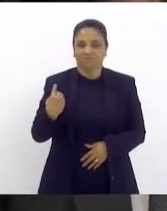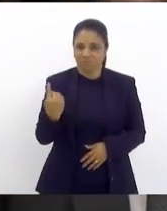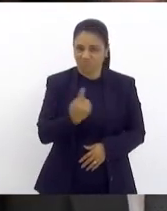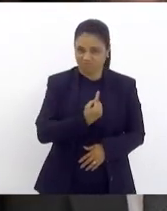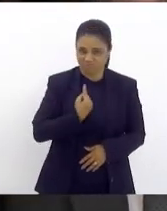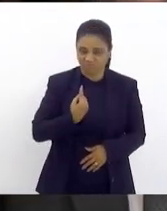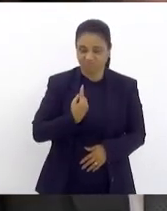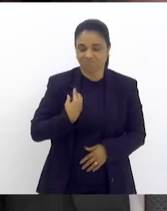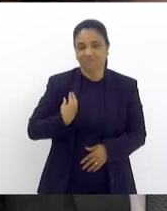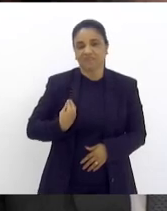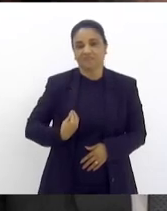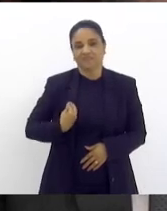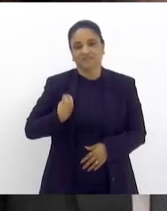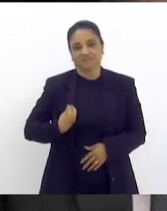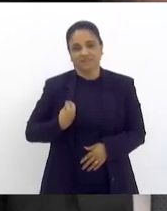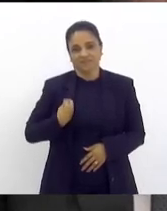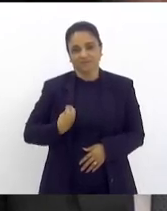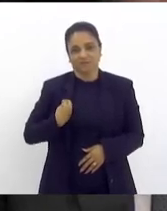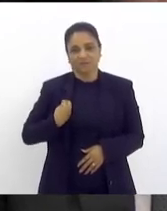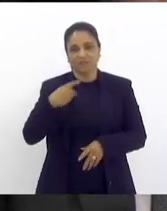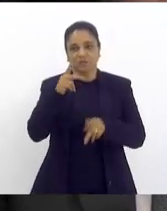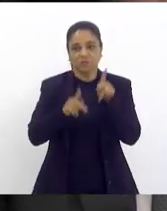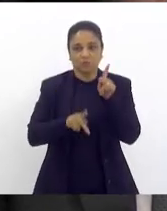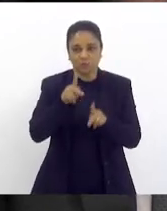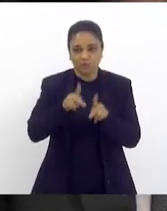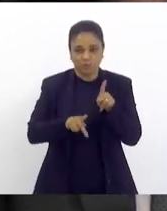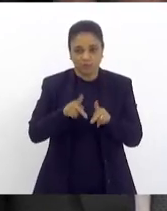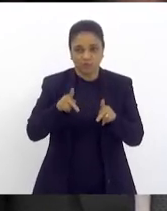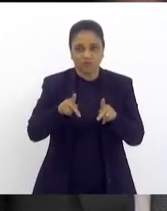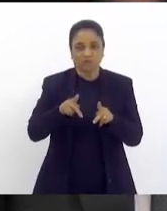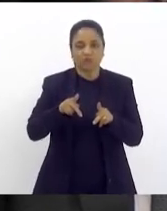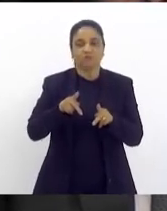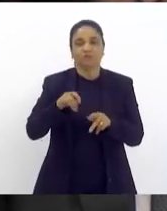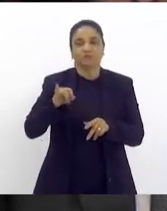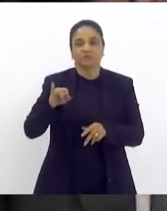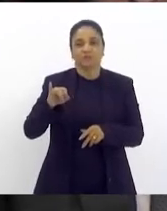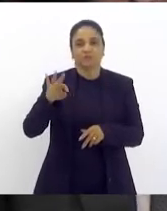Na vida do povo de Itaguaí.